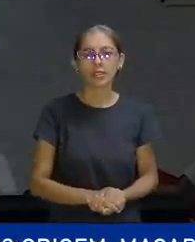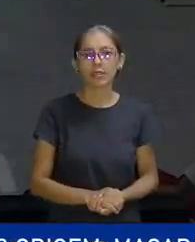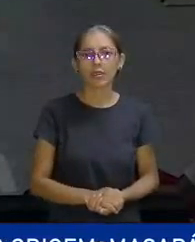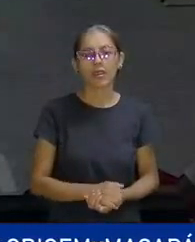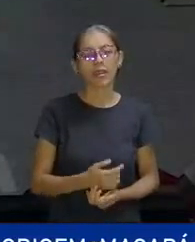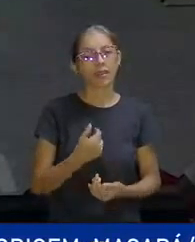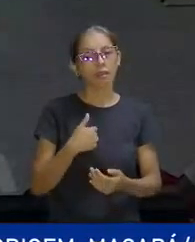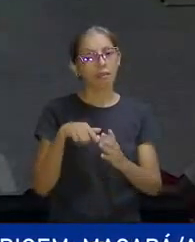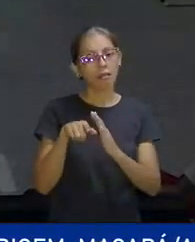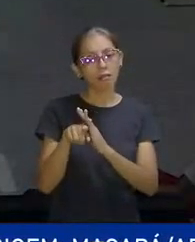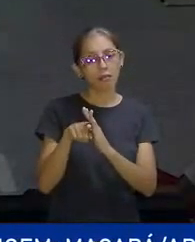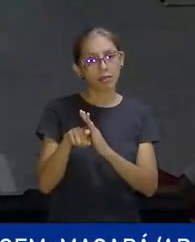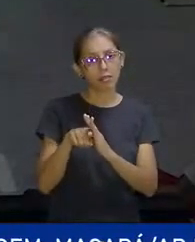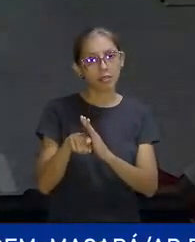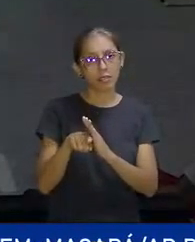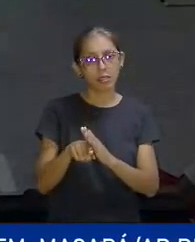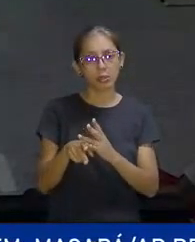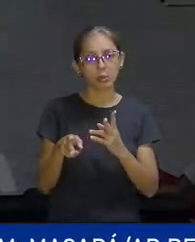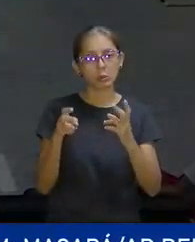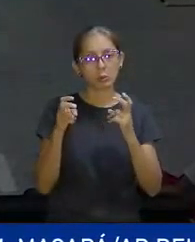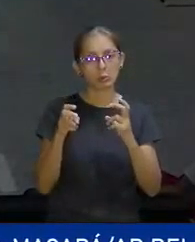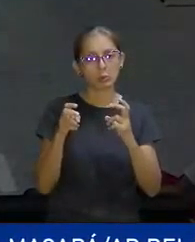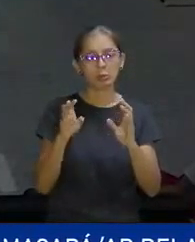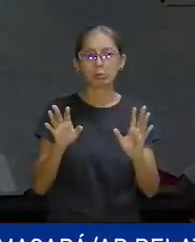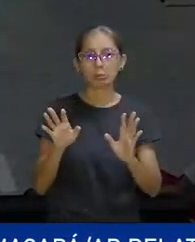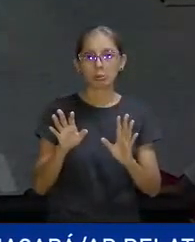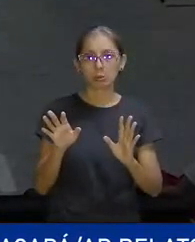uma análise detida em relação a essa questão ligada